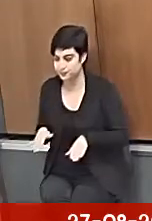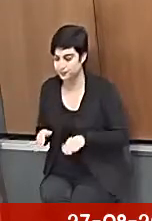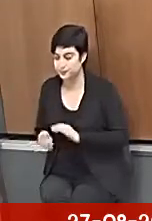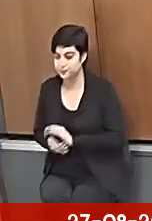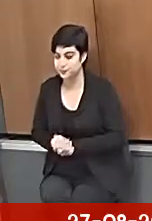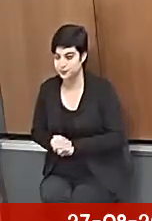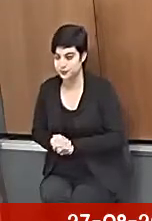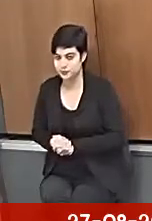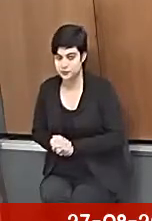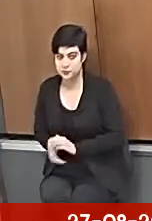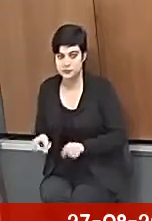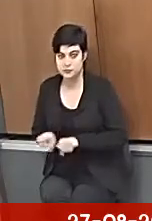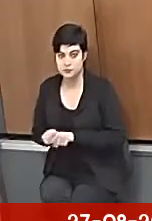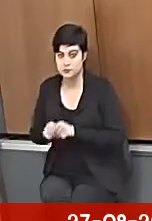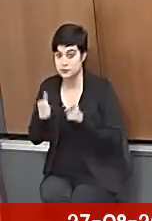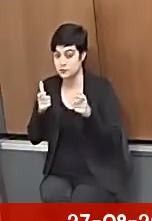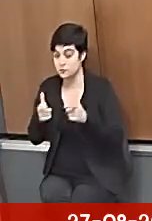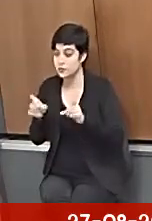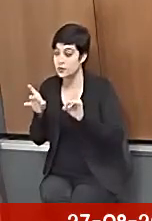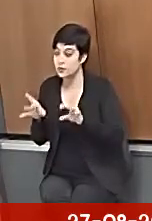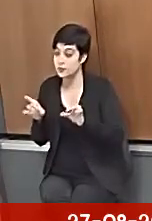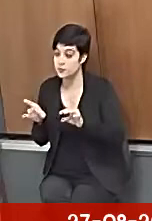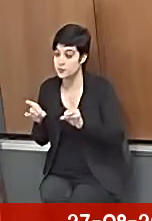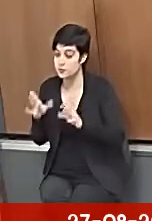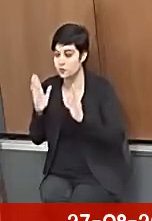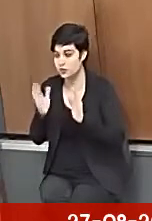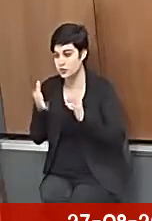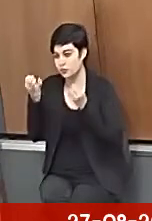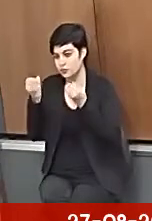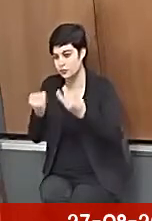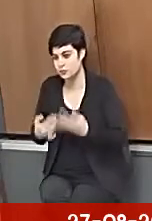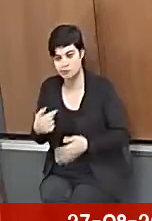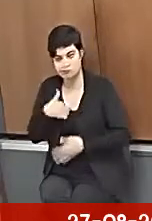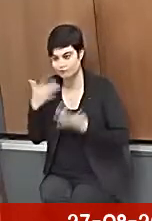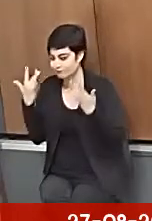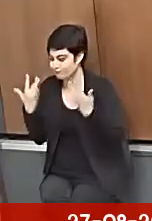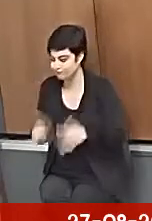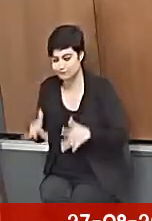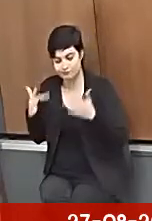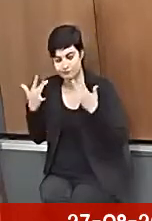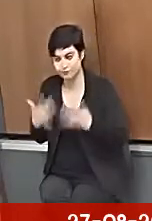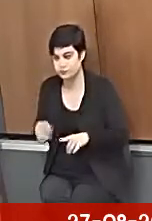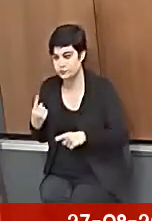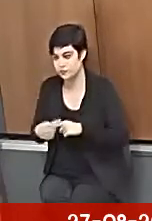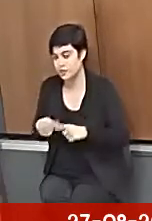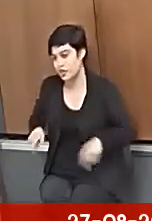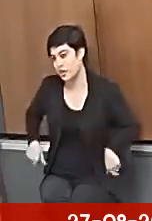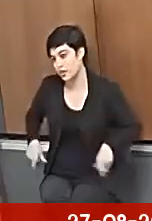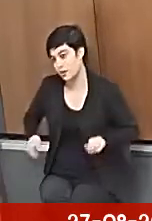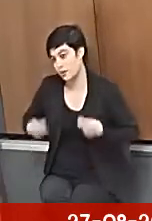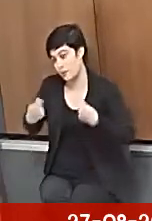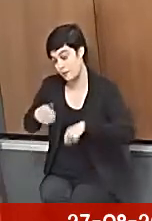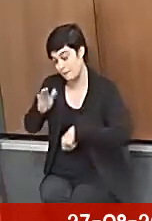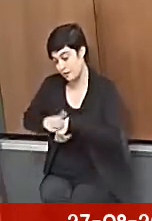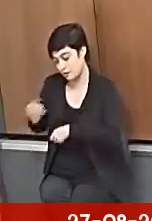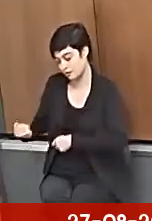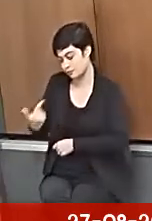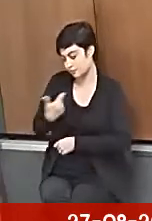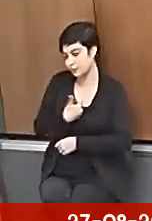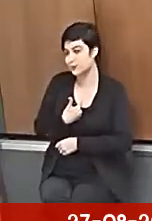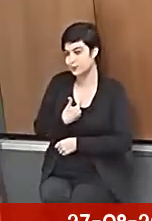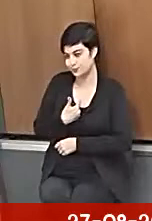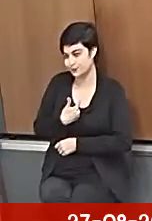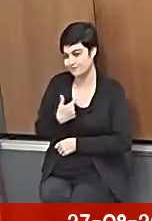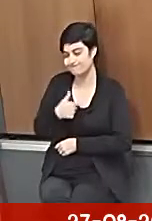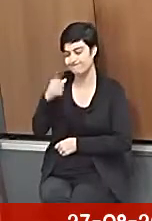os assentos especiais eu até comentei com o coronel que eu não queria porque um cadeirante precisa muito mais do que eu então por